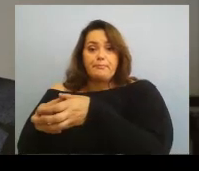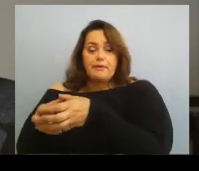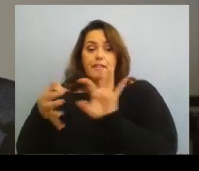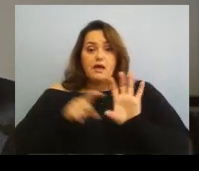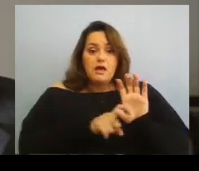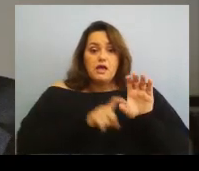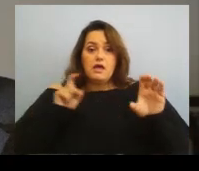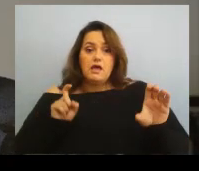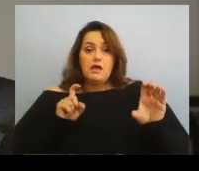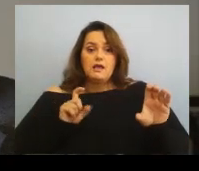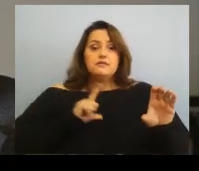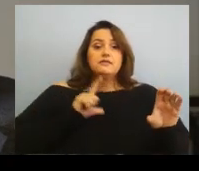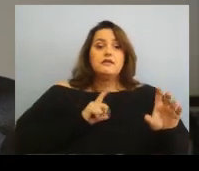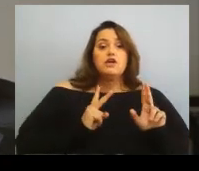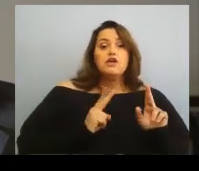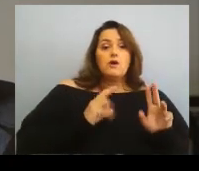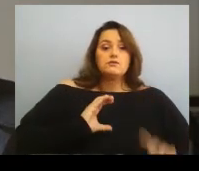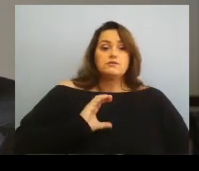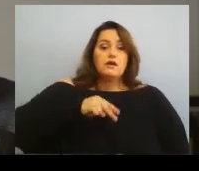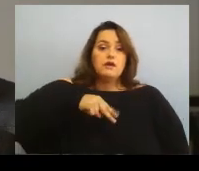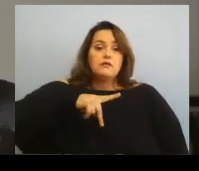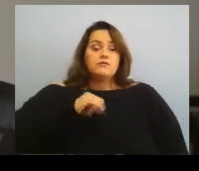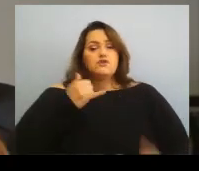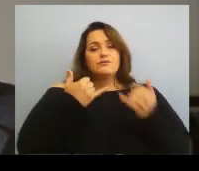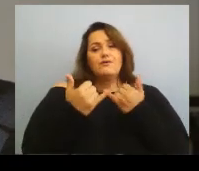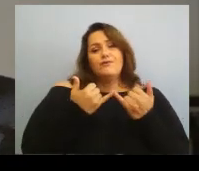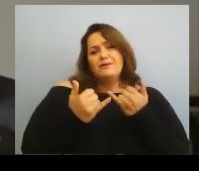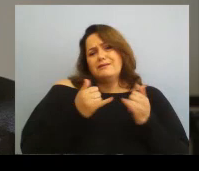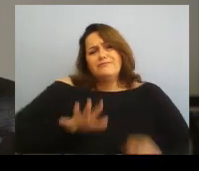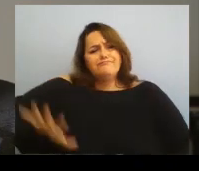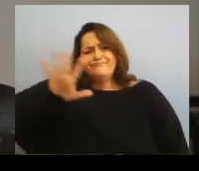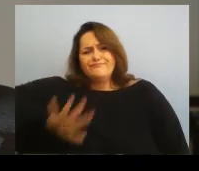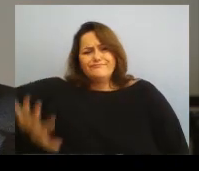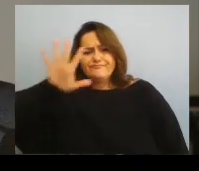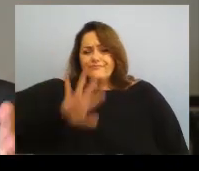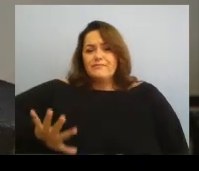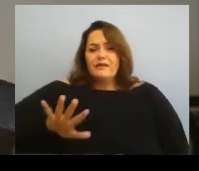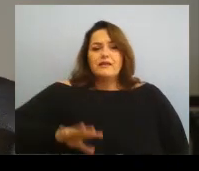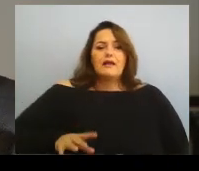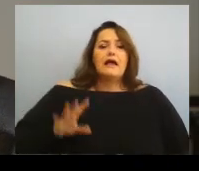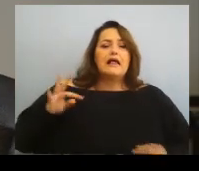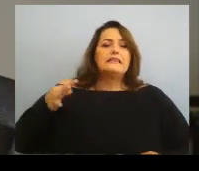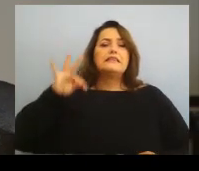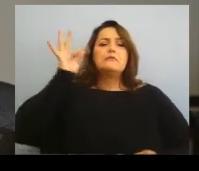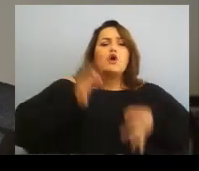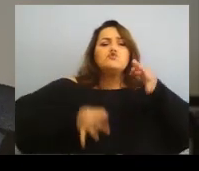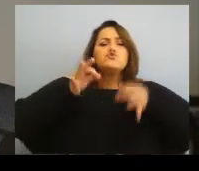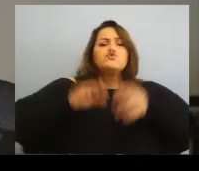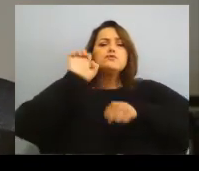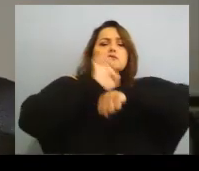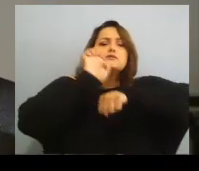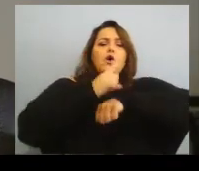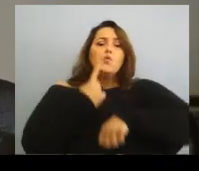independente mantém o mesmo CNPJ. Vamos dar um exemplo meio genérico. O Tribunal de Justiça de um Estado tem